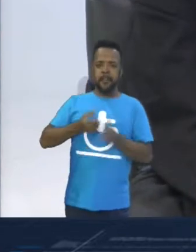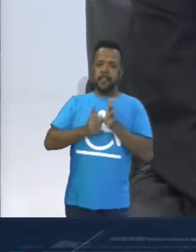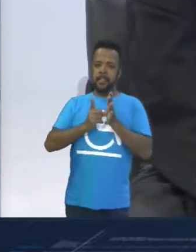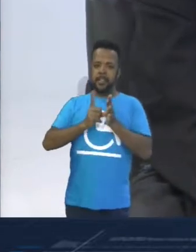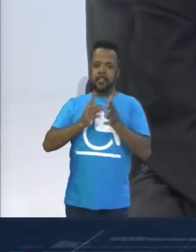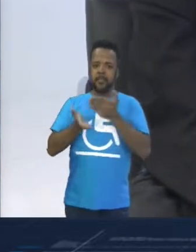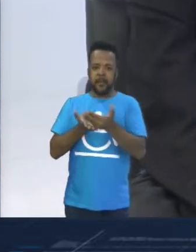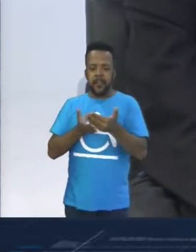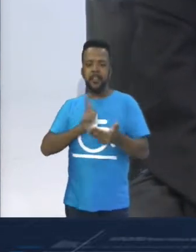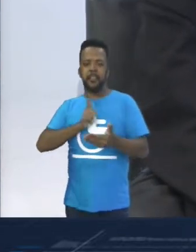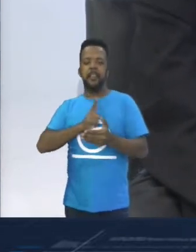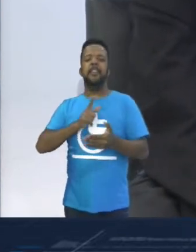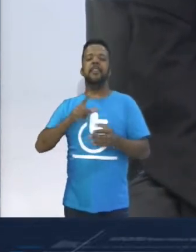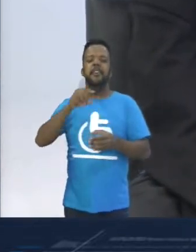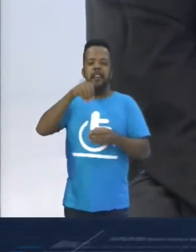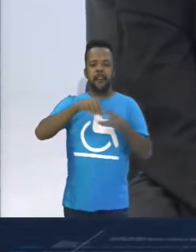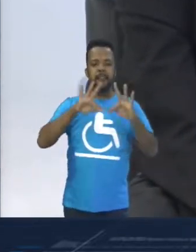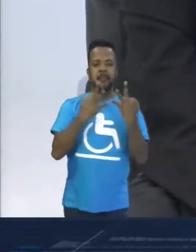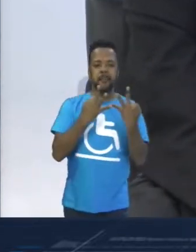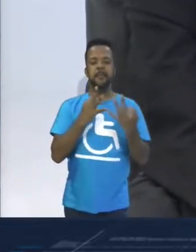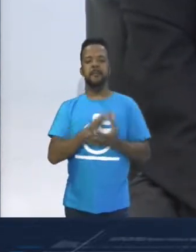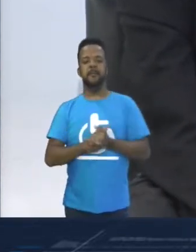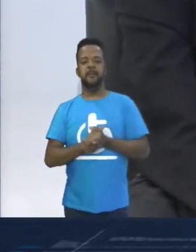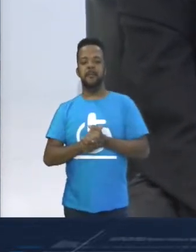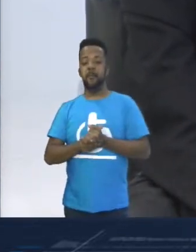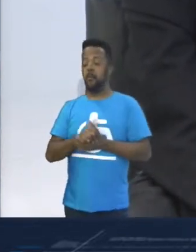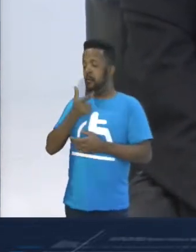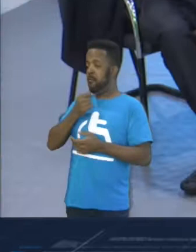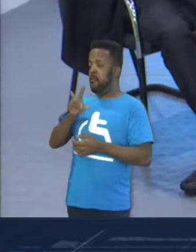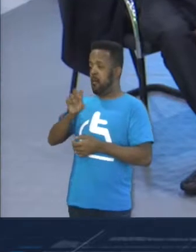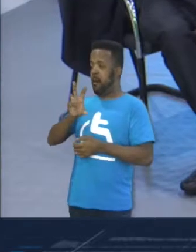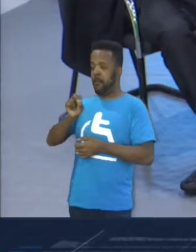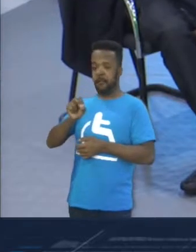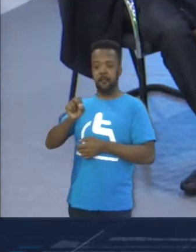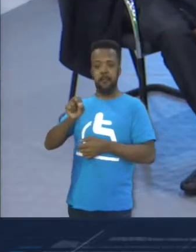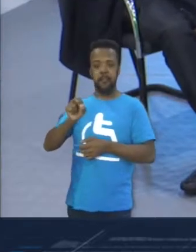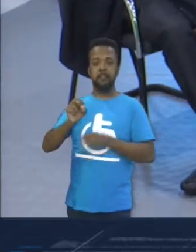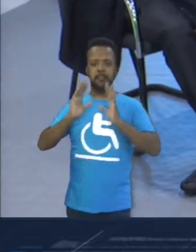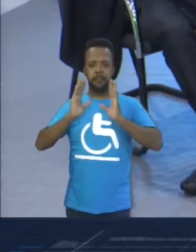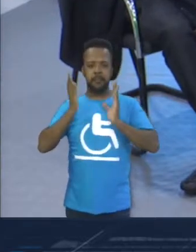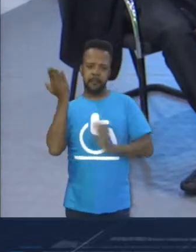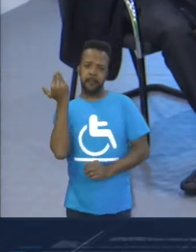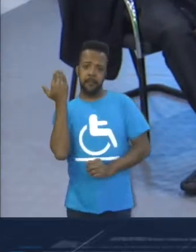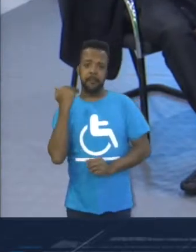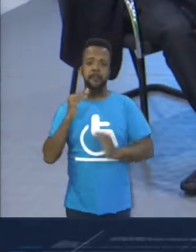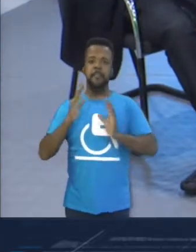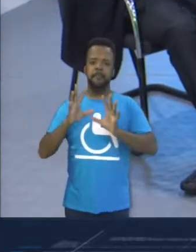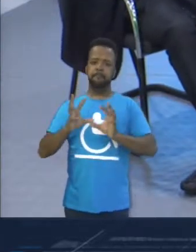Sim. Né? O que que aconteceu na sua família? Meu avô tinha